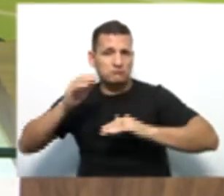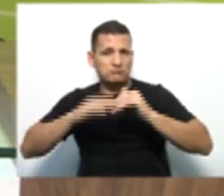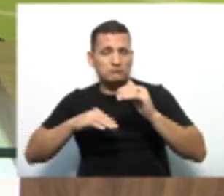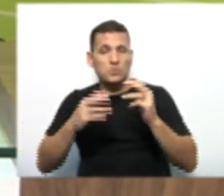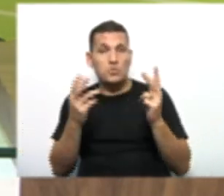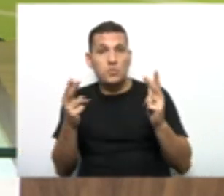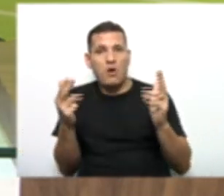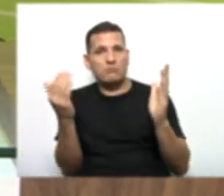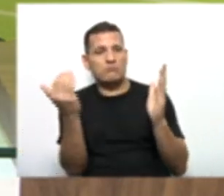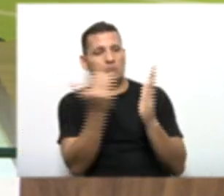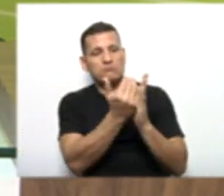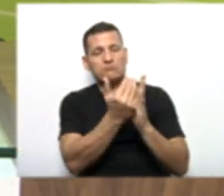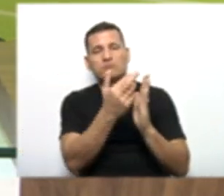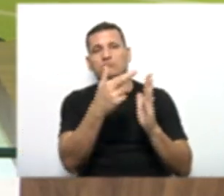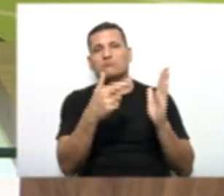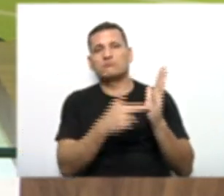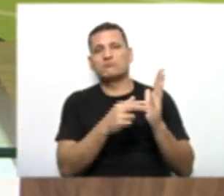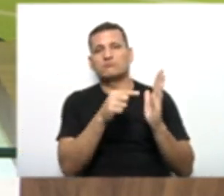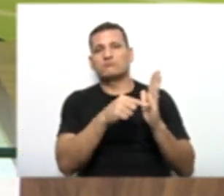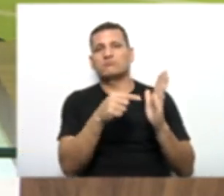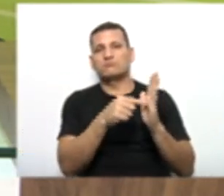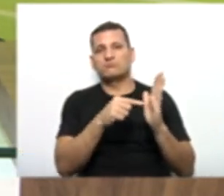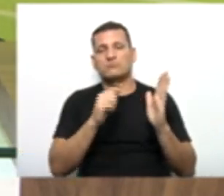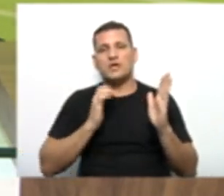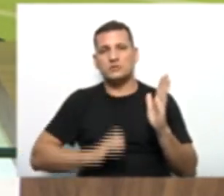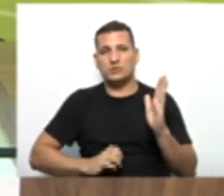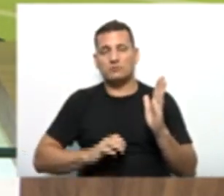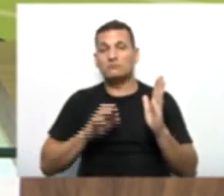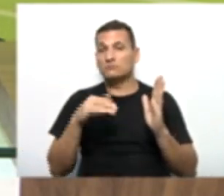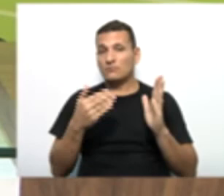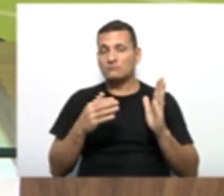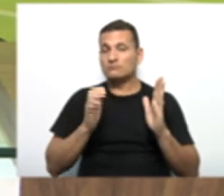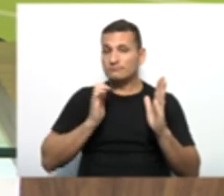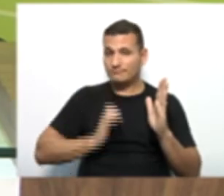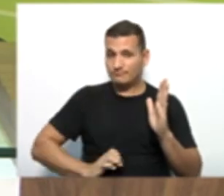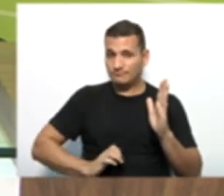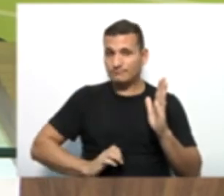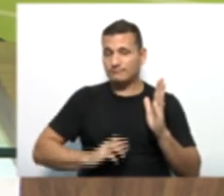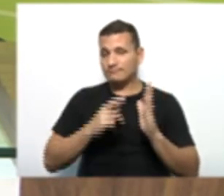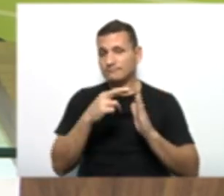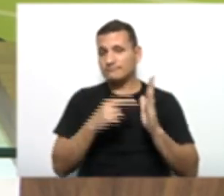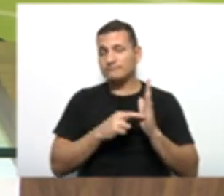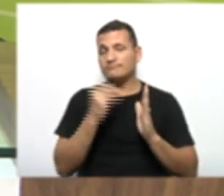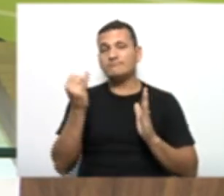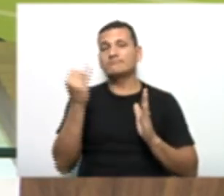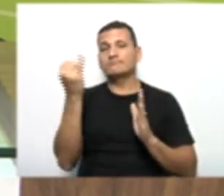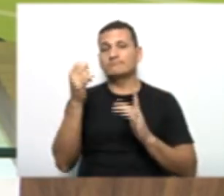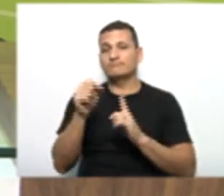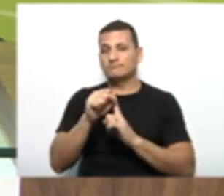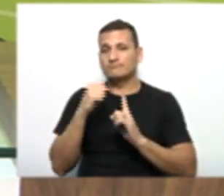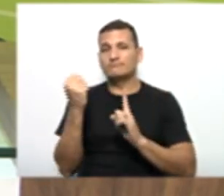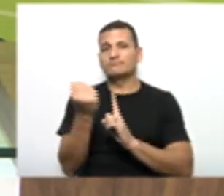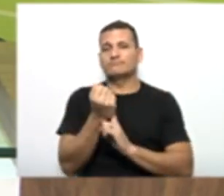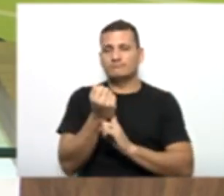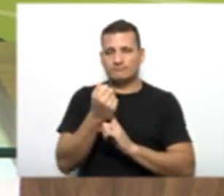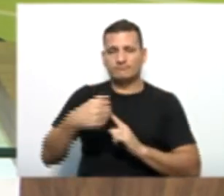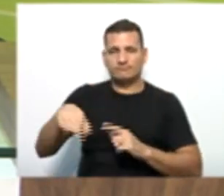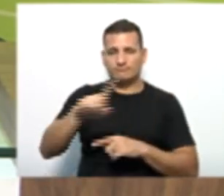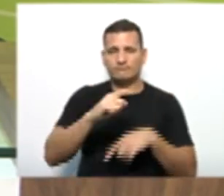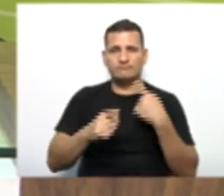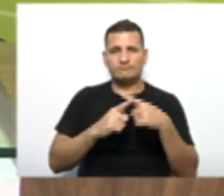código de ética. Então, o código de ética ele é importante para a sociedade, porque vai cobrar que o profissional